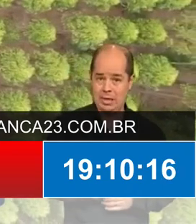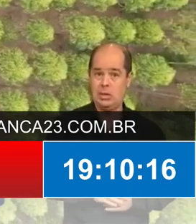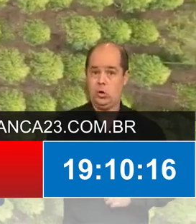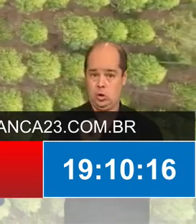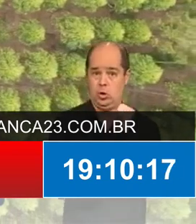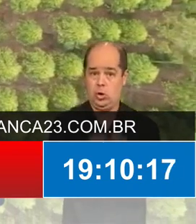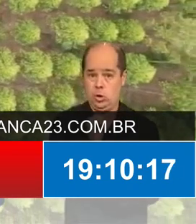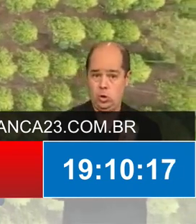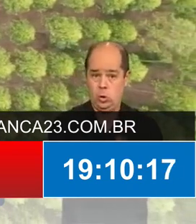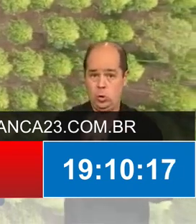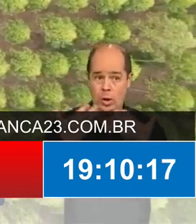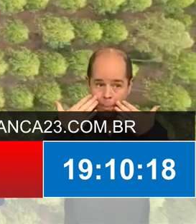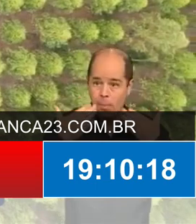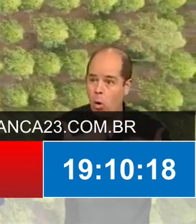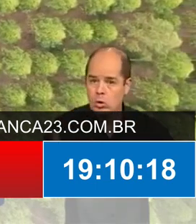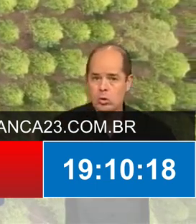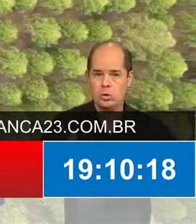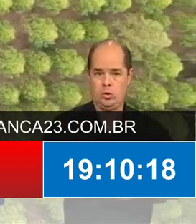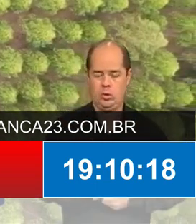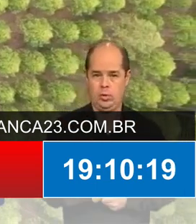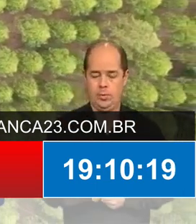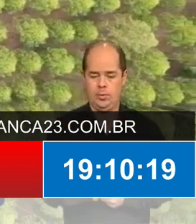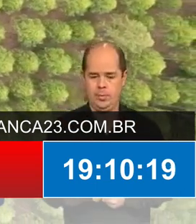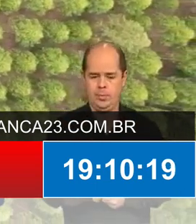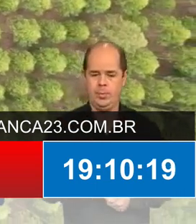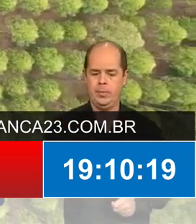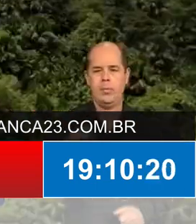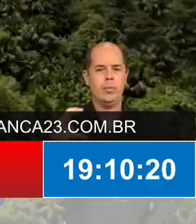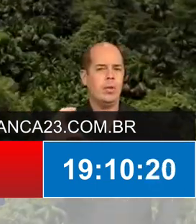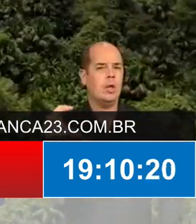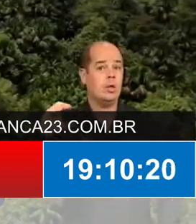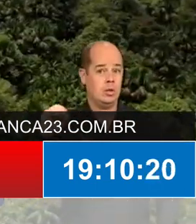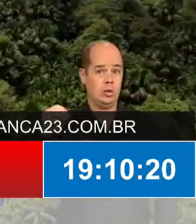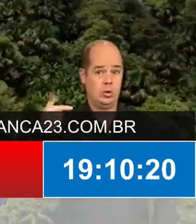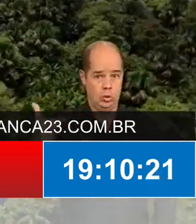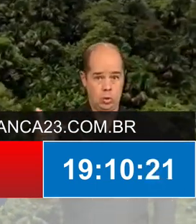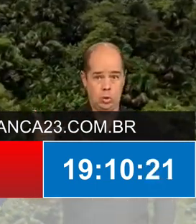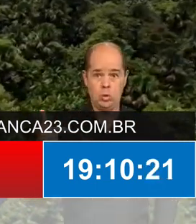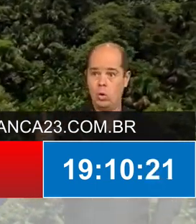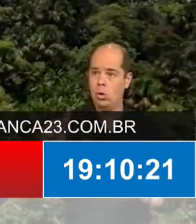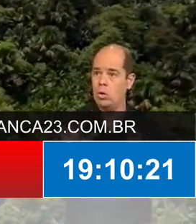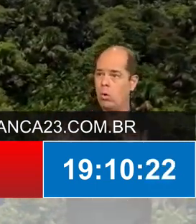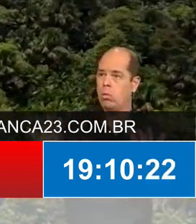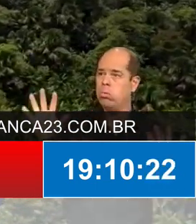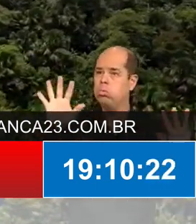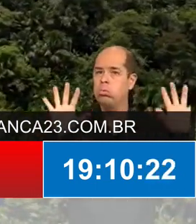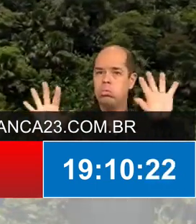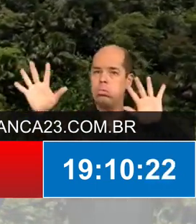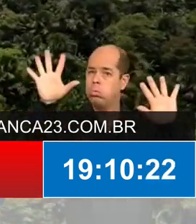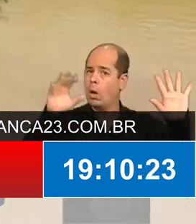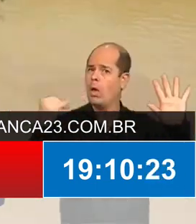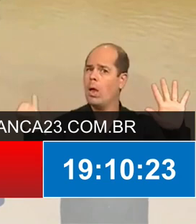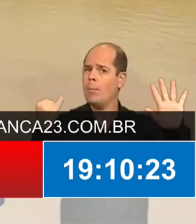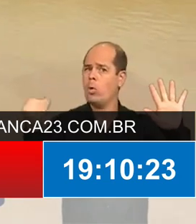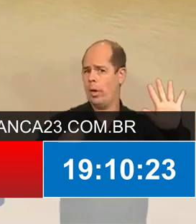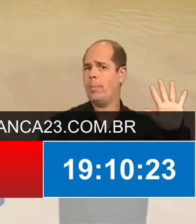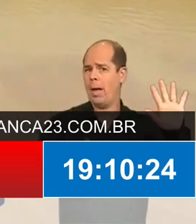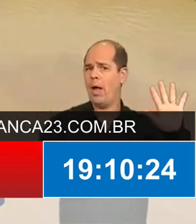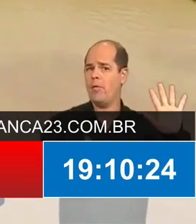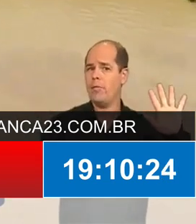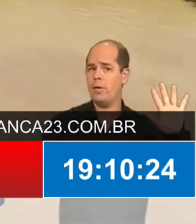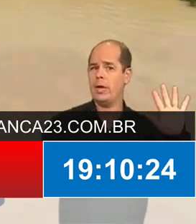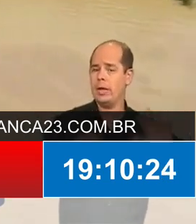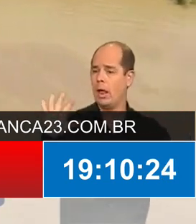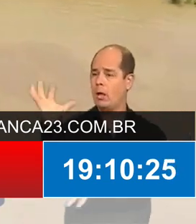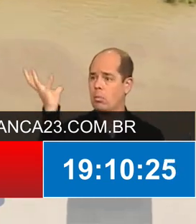O dióxido de carbono, mais conhecido como gás carbônico, é um elemento químico essencial para a vida na Terra, já que é